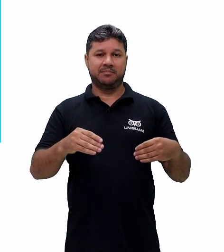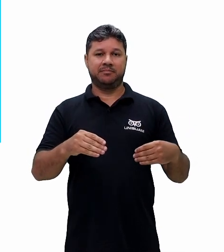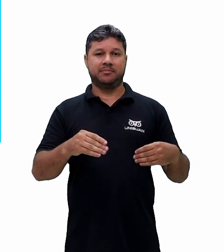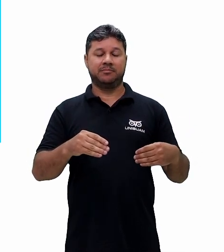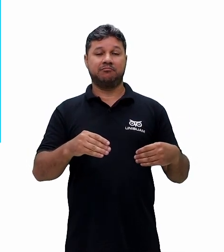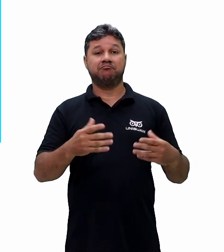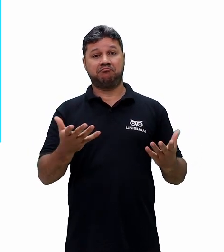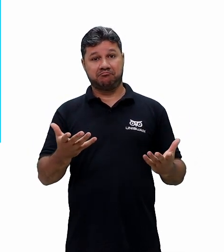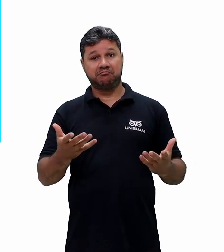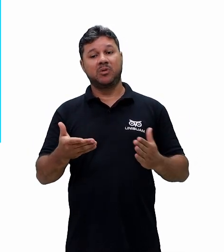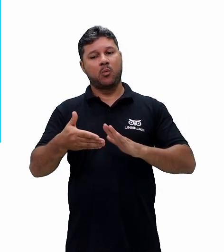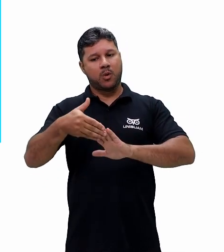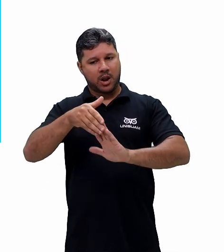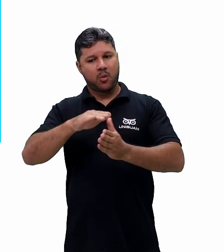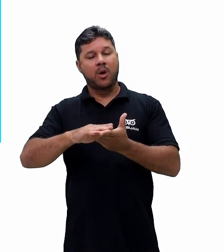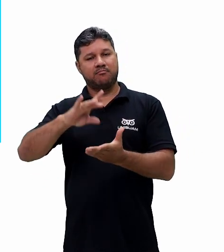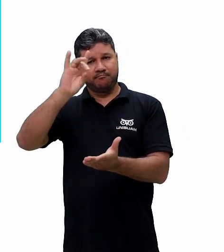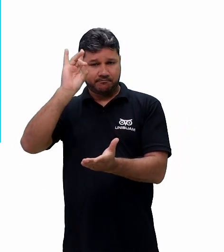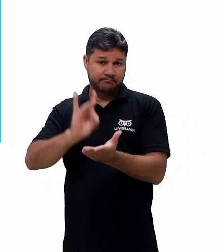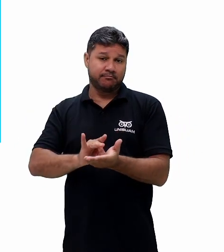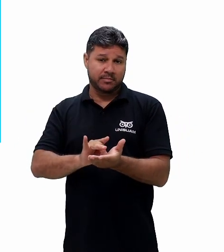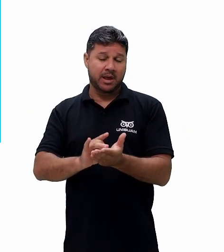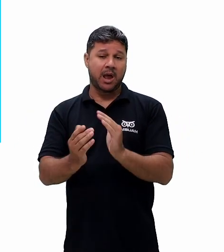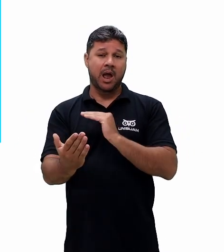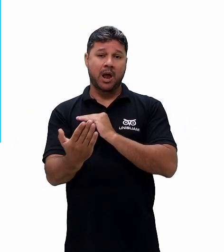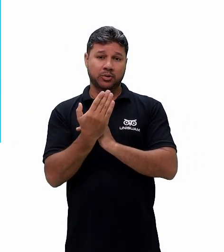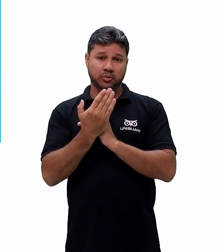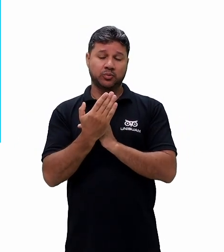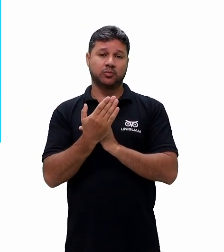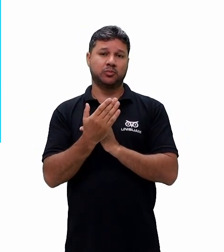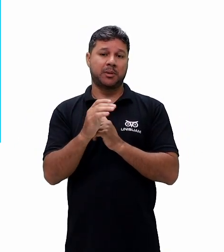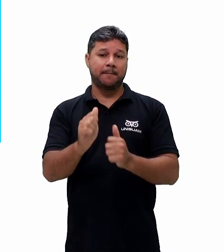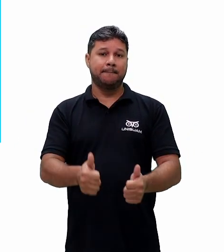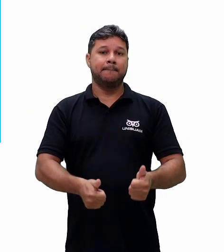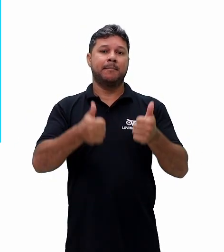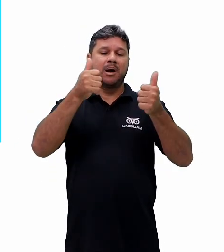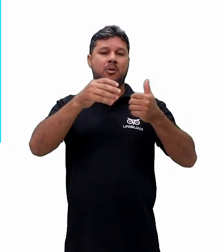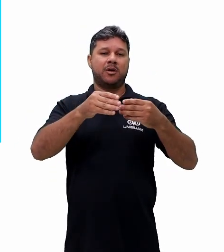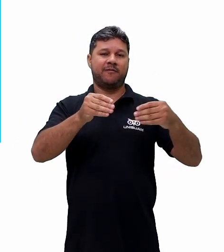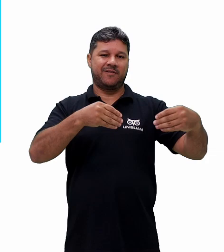flexibilidade. Ponto. Então, alongar, de fato,